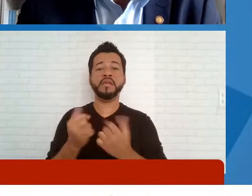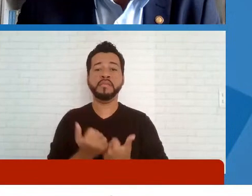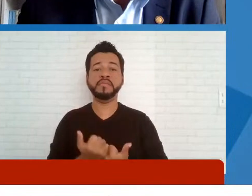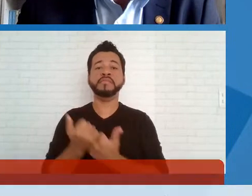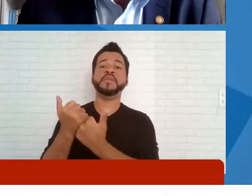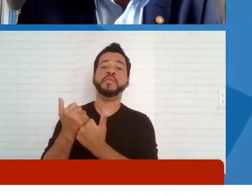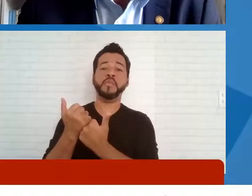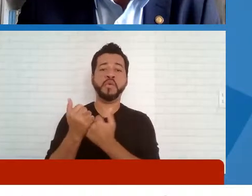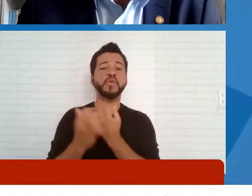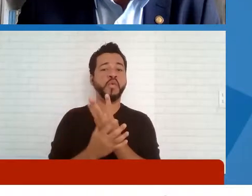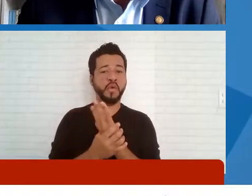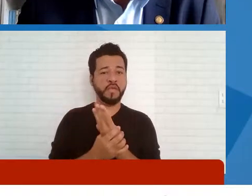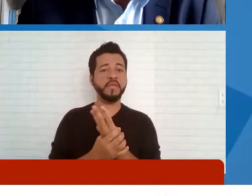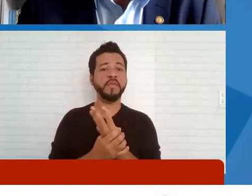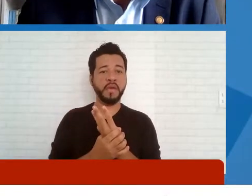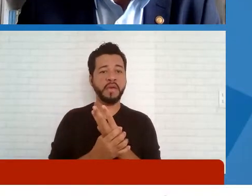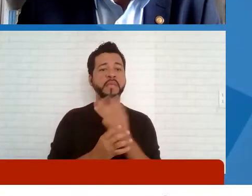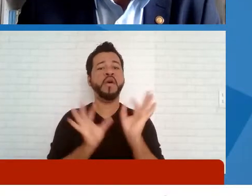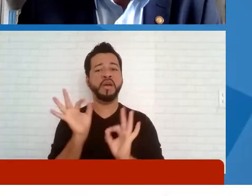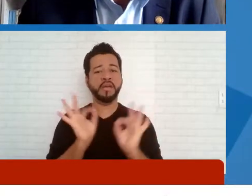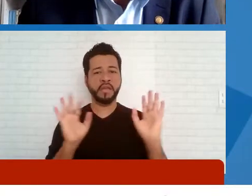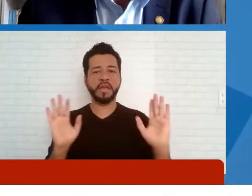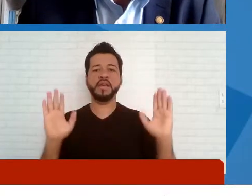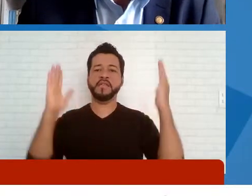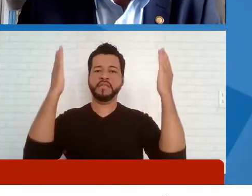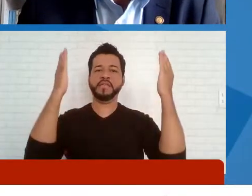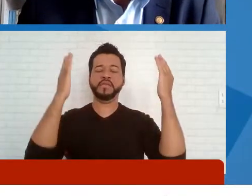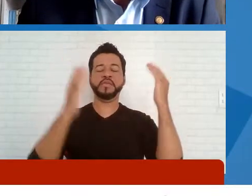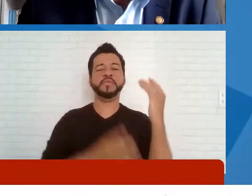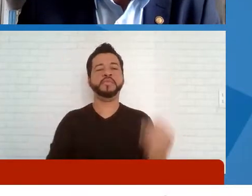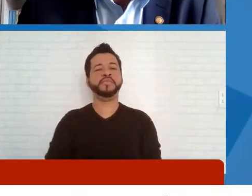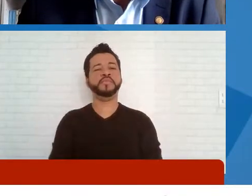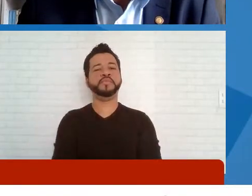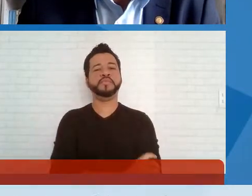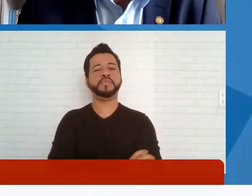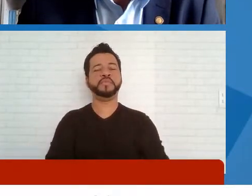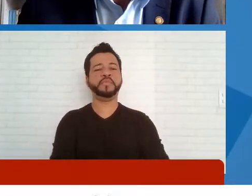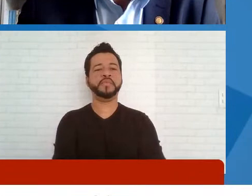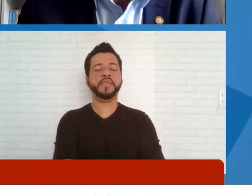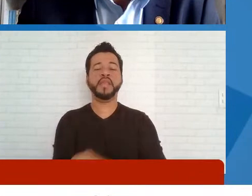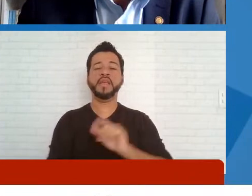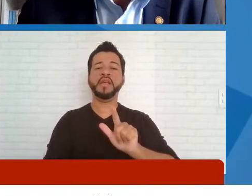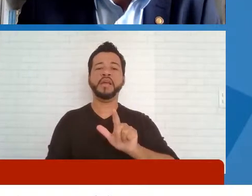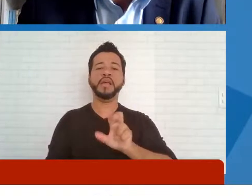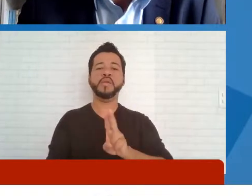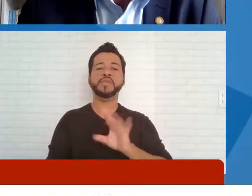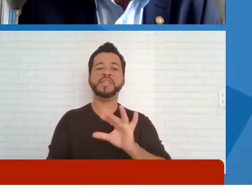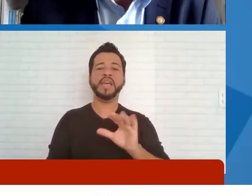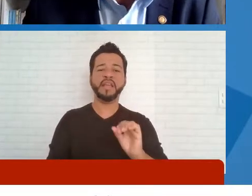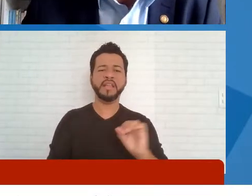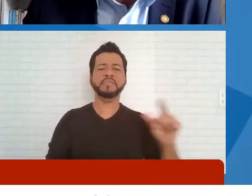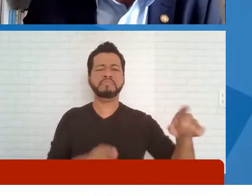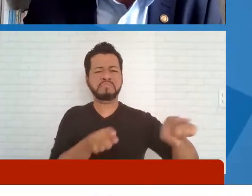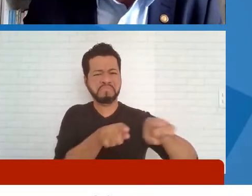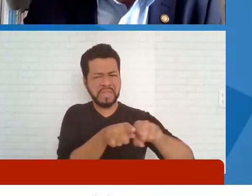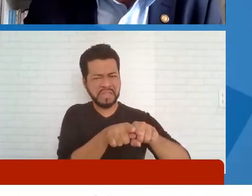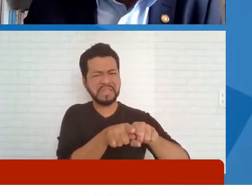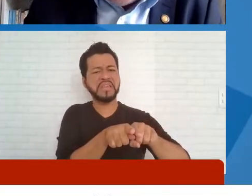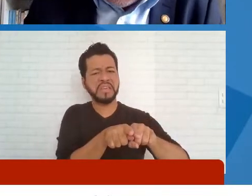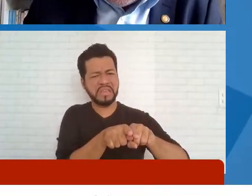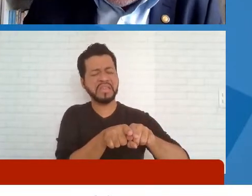desse evento. Então, a UFPE, a partir da solicitação da professora Luciana, foi uma grande parceira